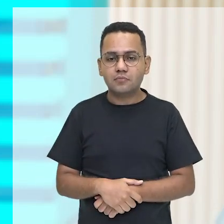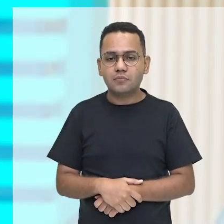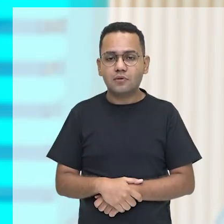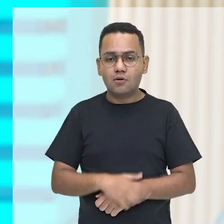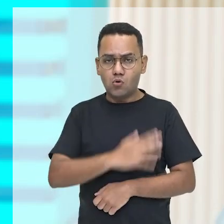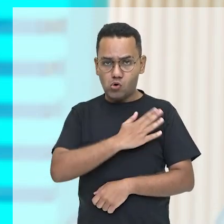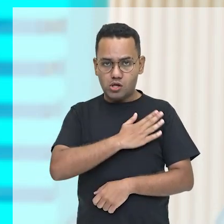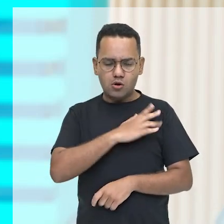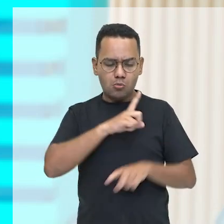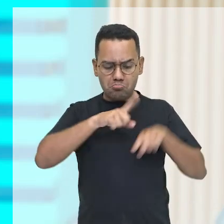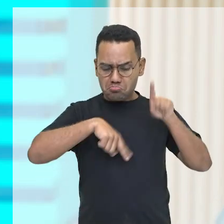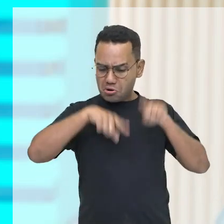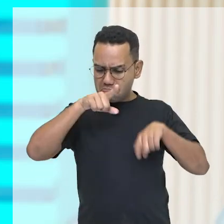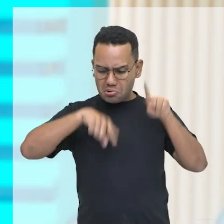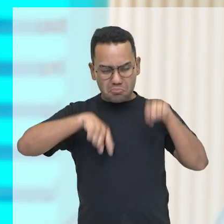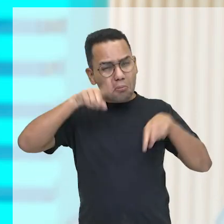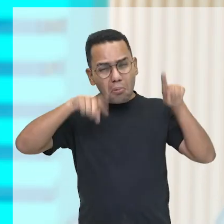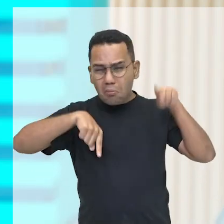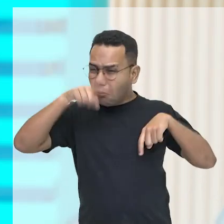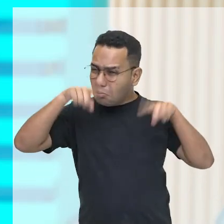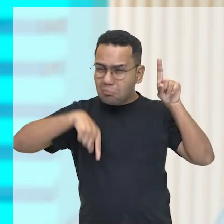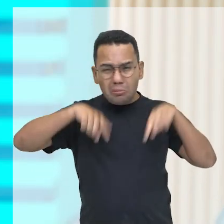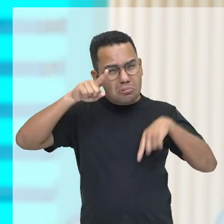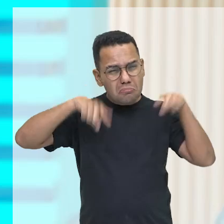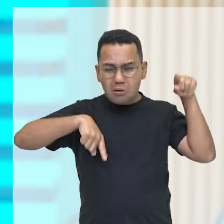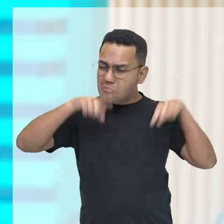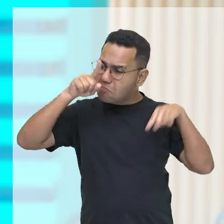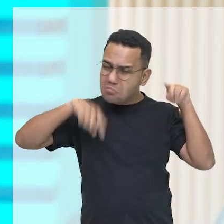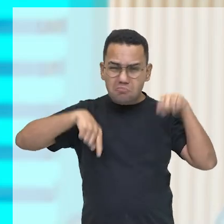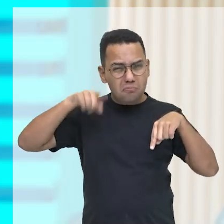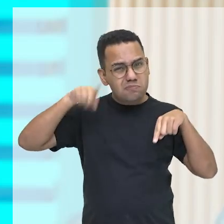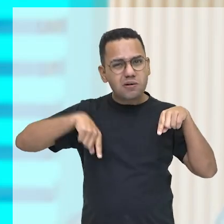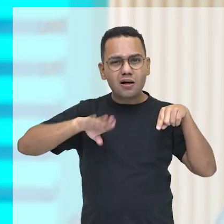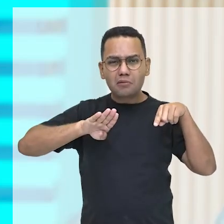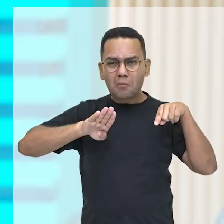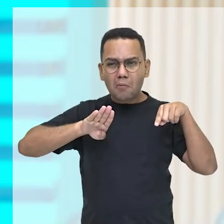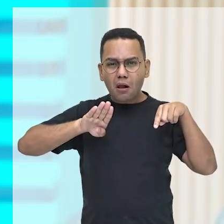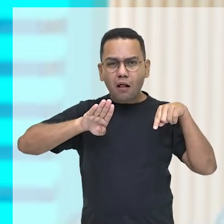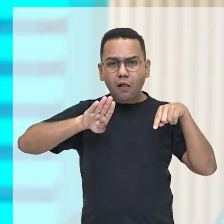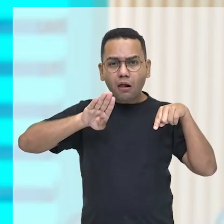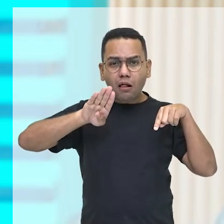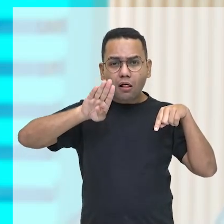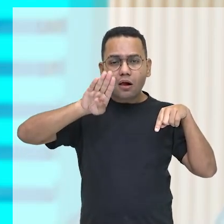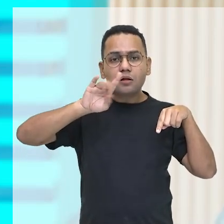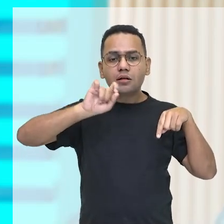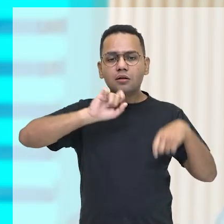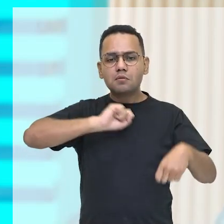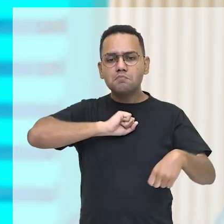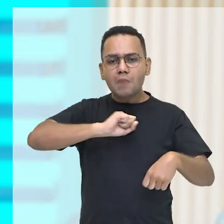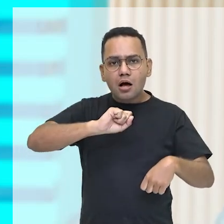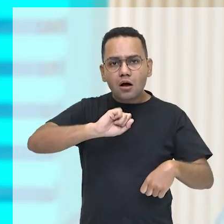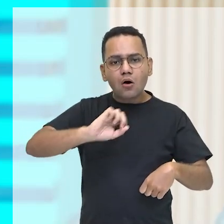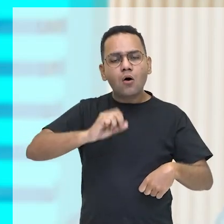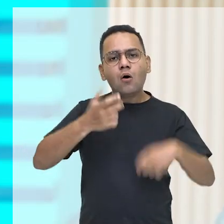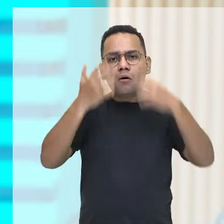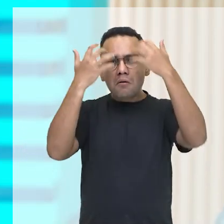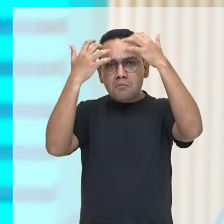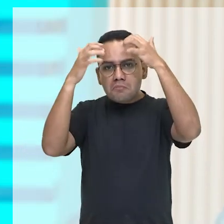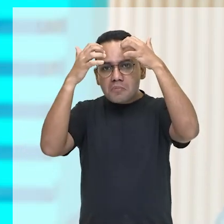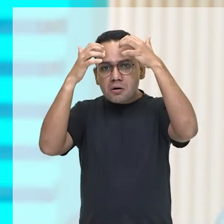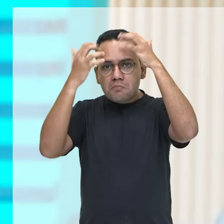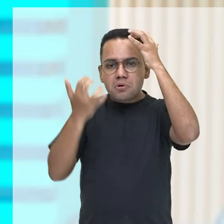você teve e aí de repente gerou ali uma parada cardíaca, um aneurisma,